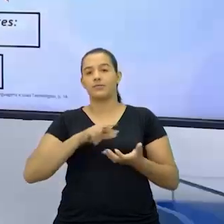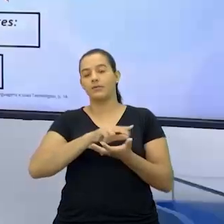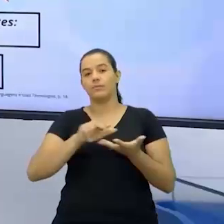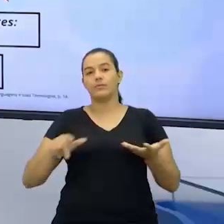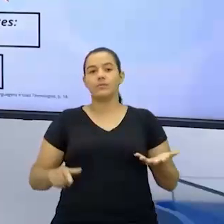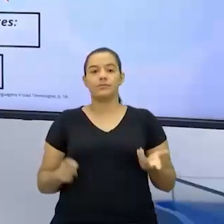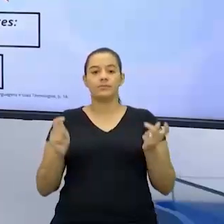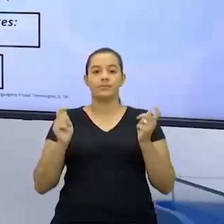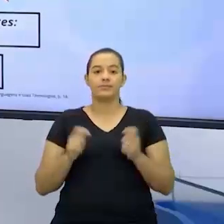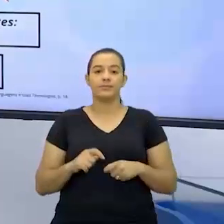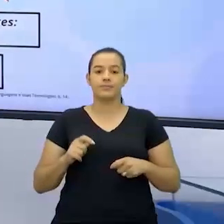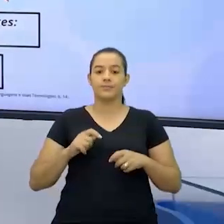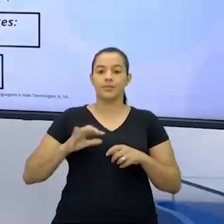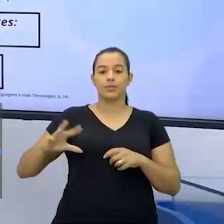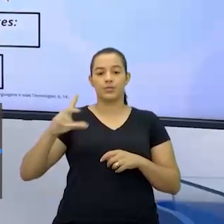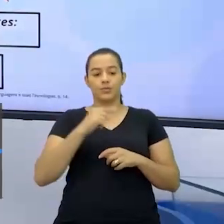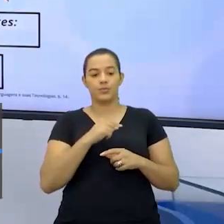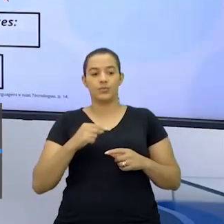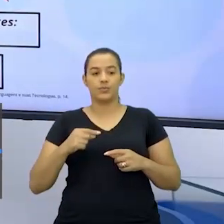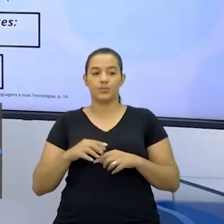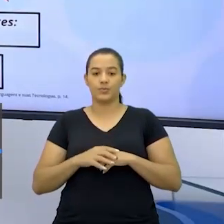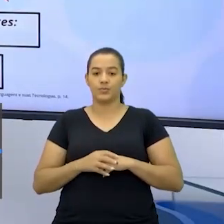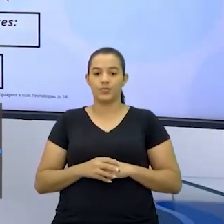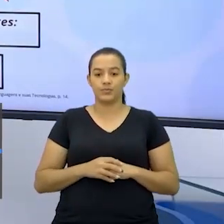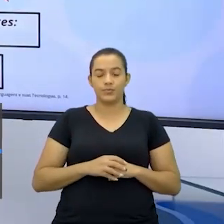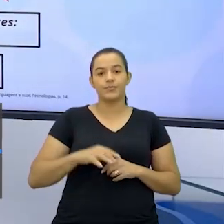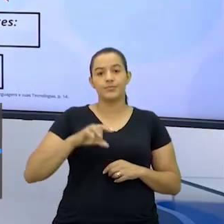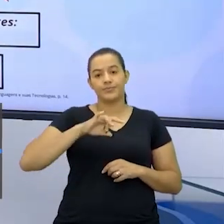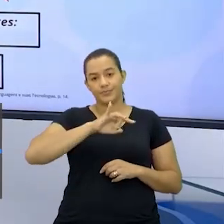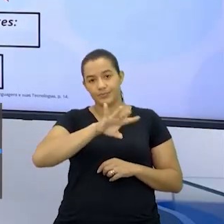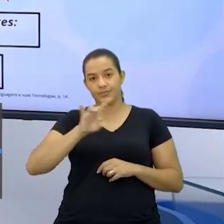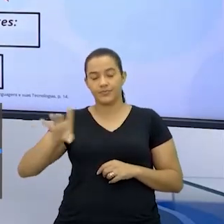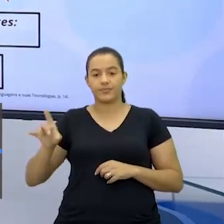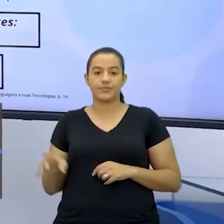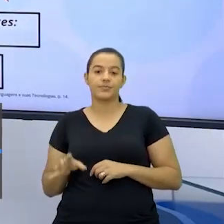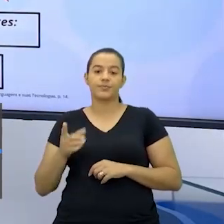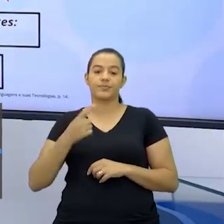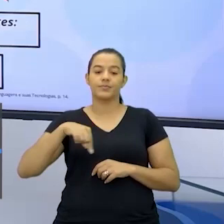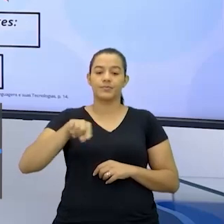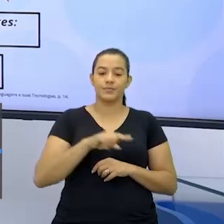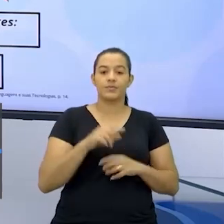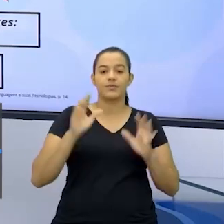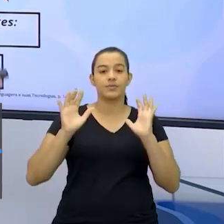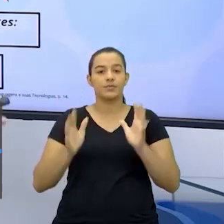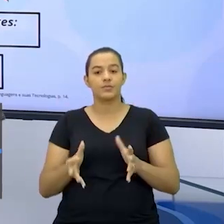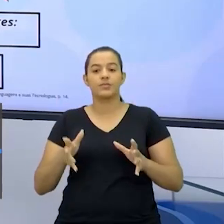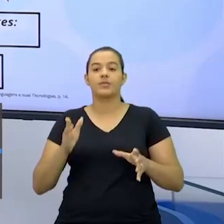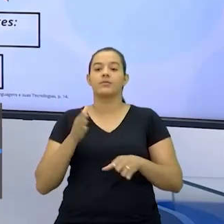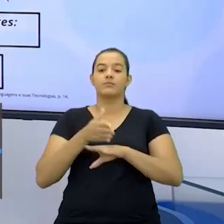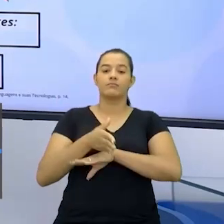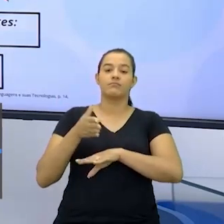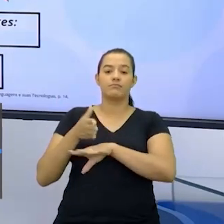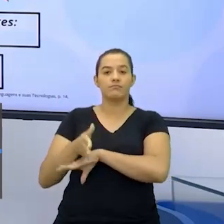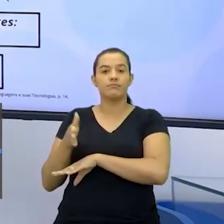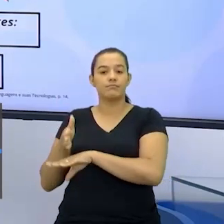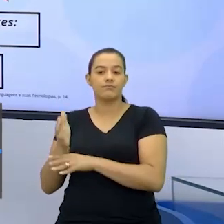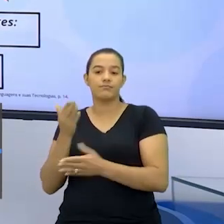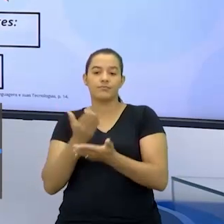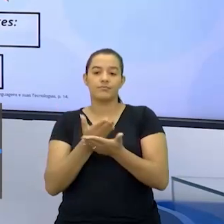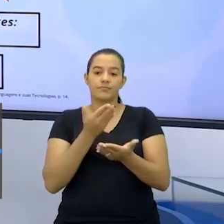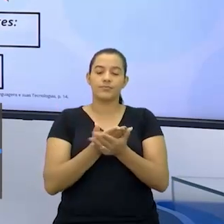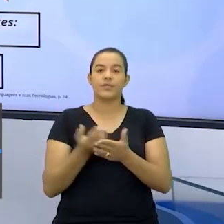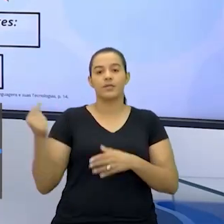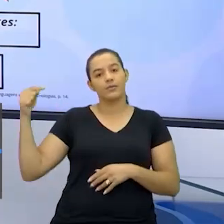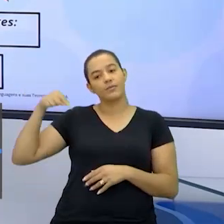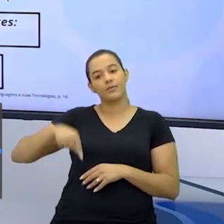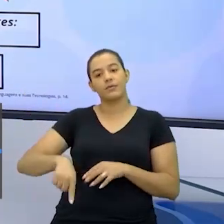estamos frequentando uma aula do outro. Já participei de algumas aulas com o professor Jocélio, já participei de aula com o professor Mauro Farias. Eles vão participar de aulas